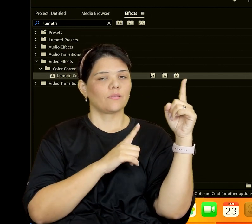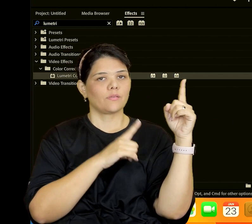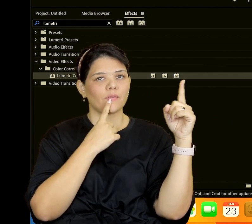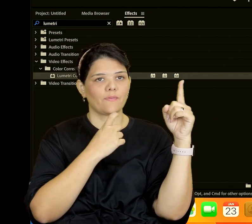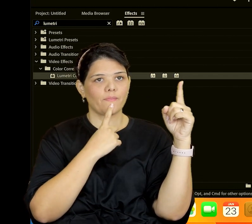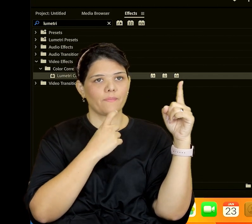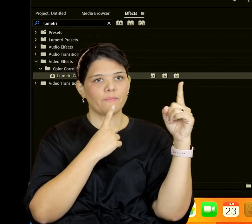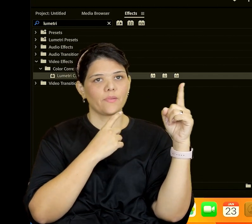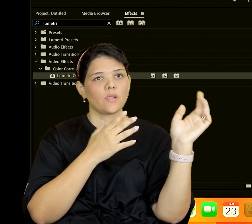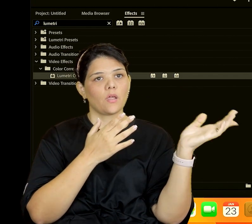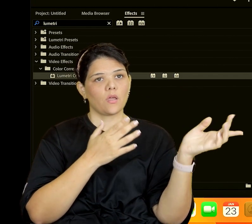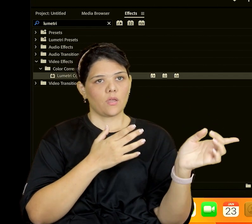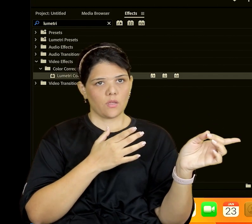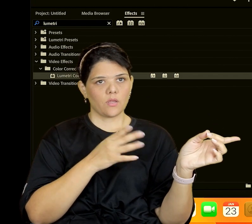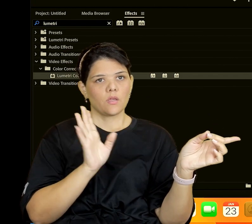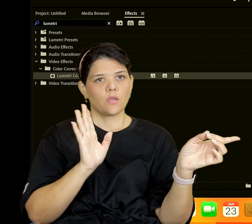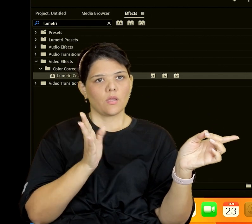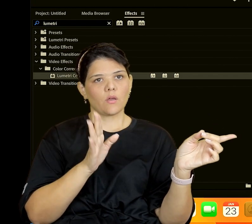Então você vem,